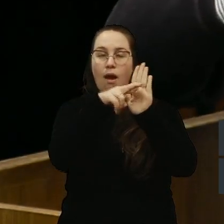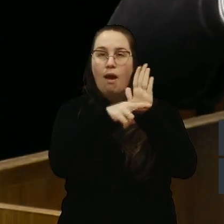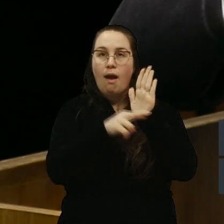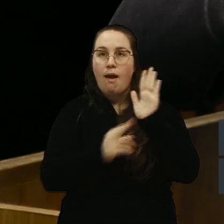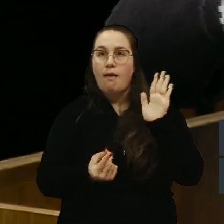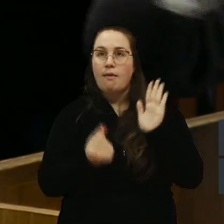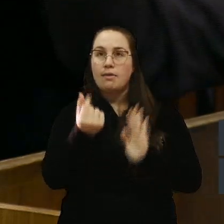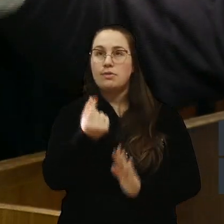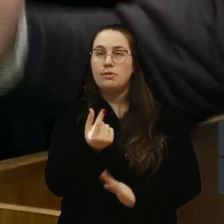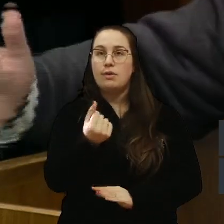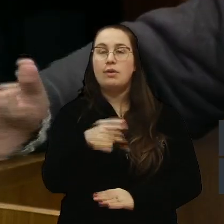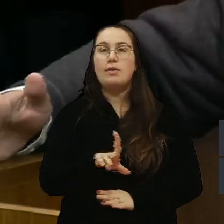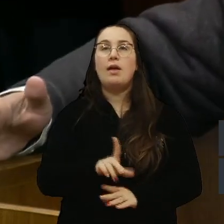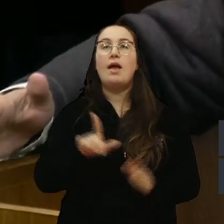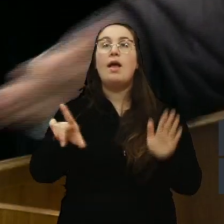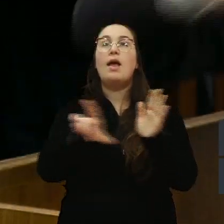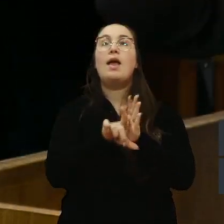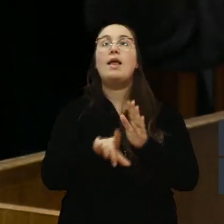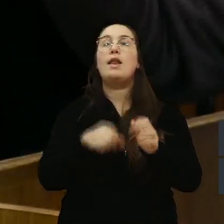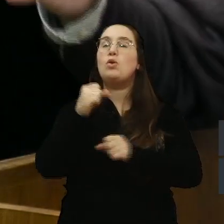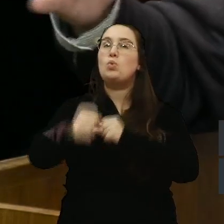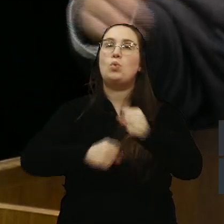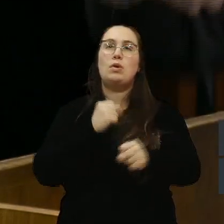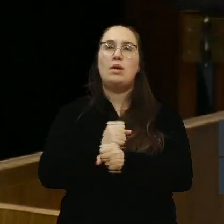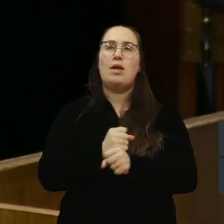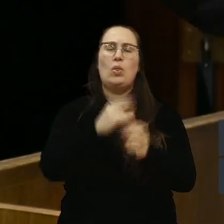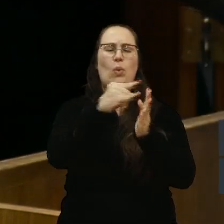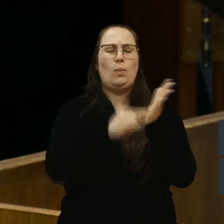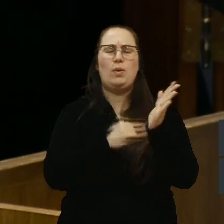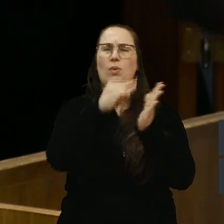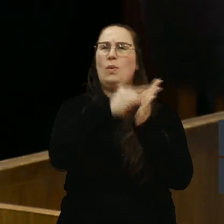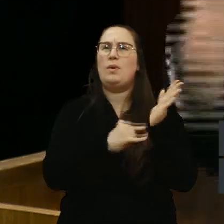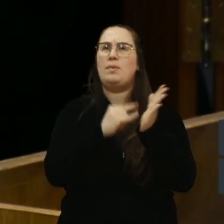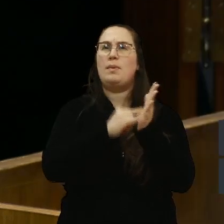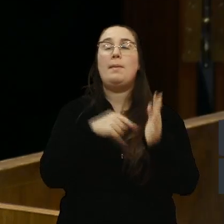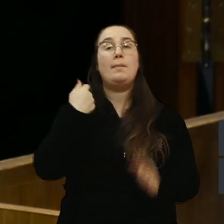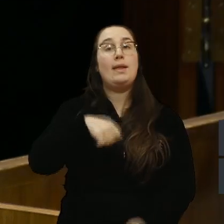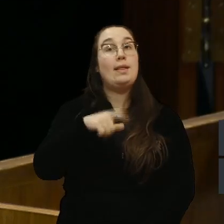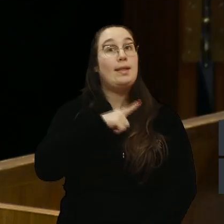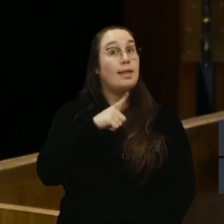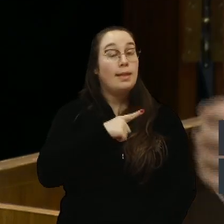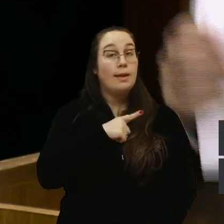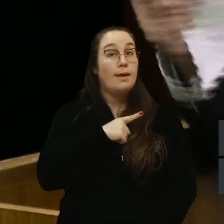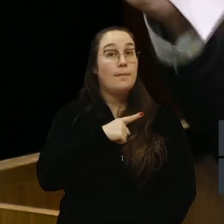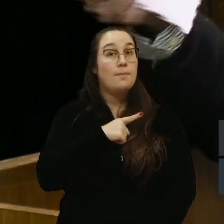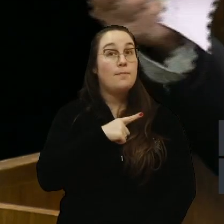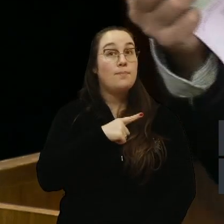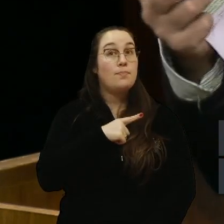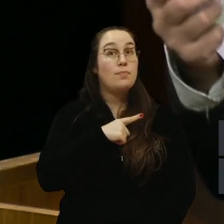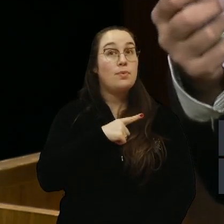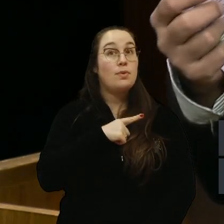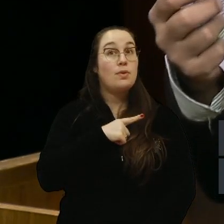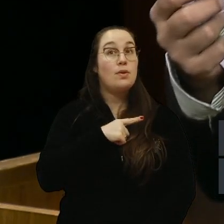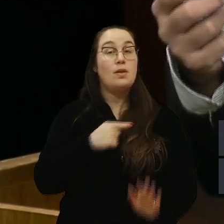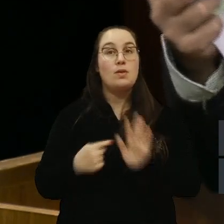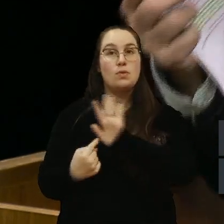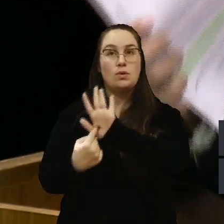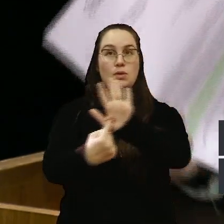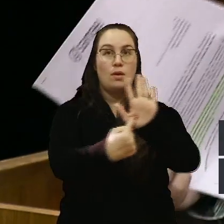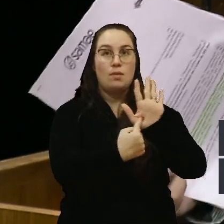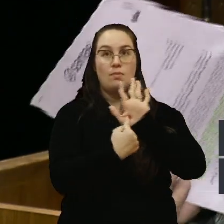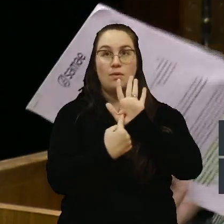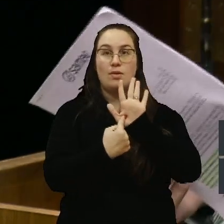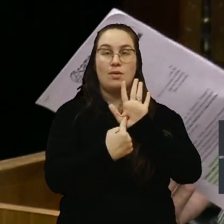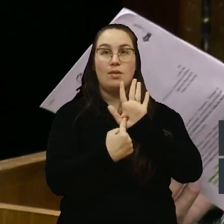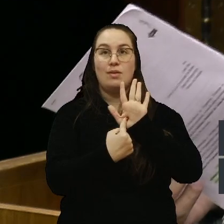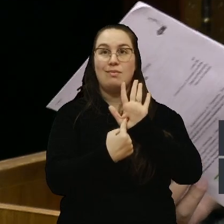orçamentárias e a lei orçamentária anual. É um monte de documento, mas tem que constar lá. E isso que está posto não está